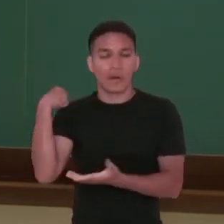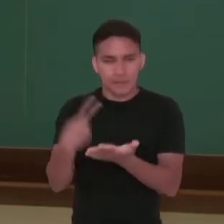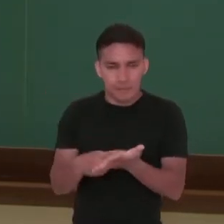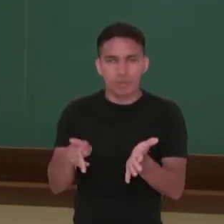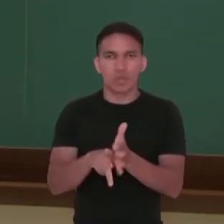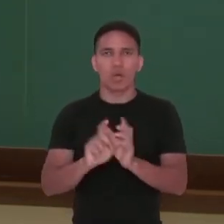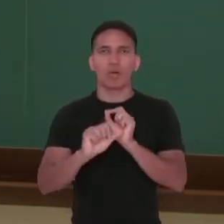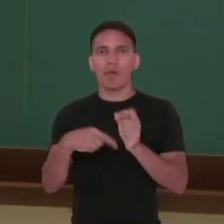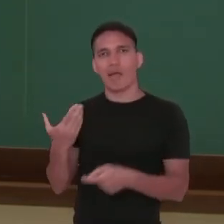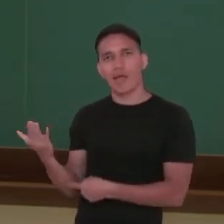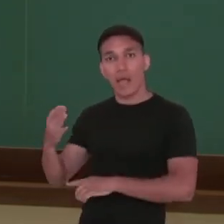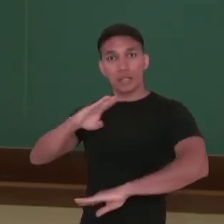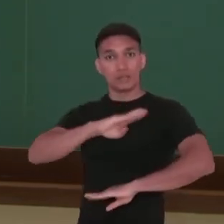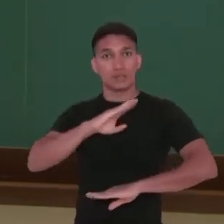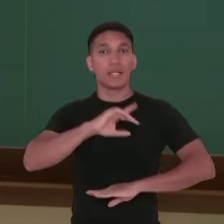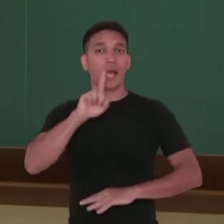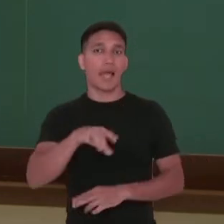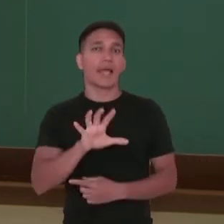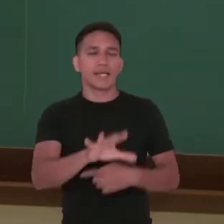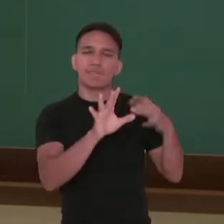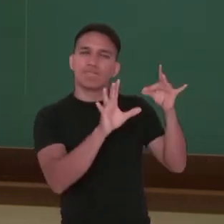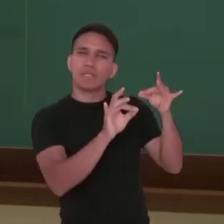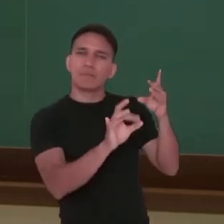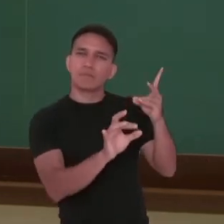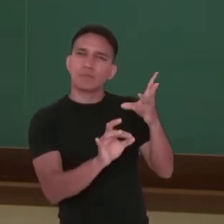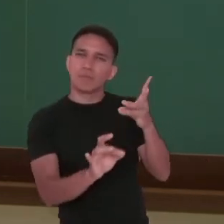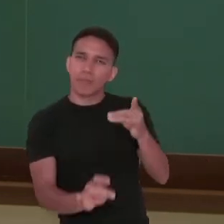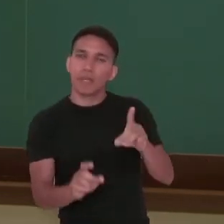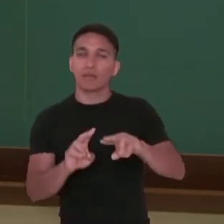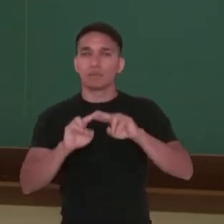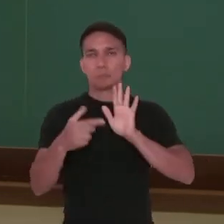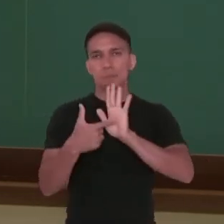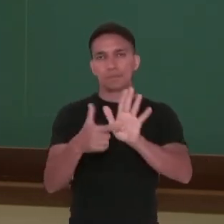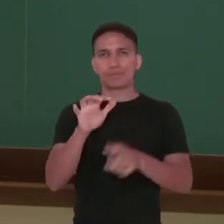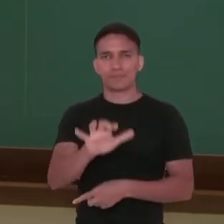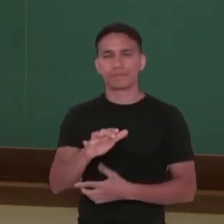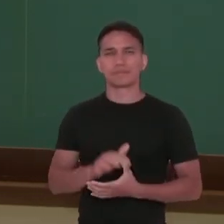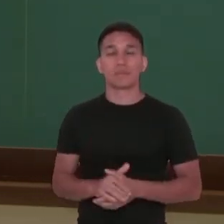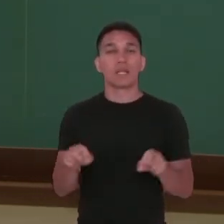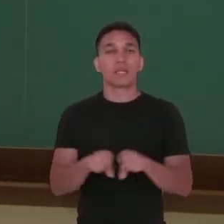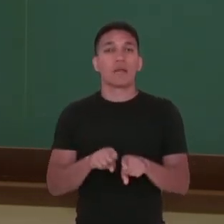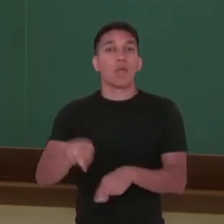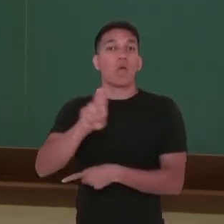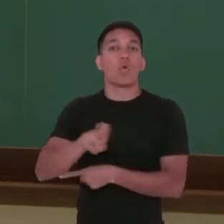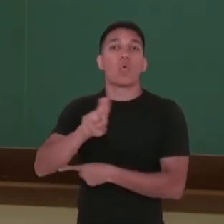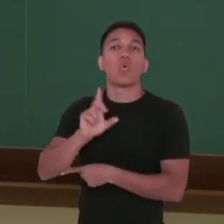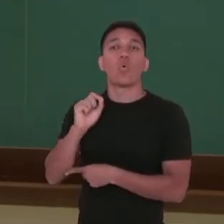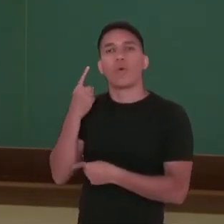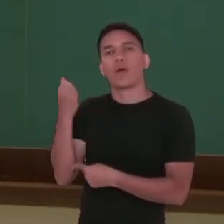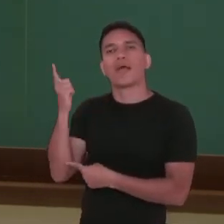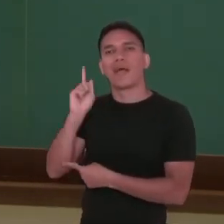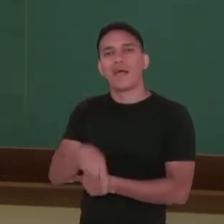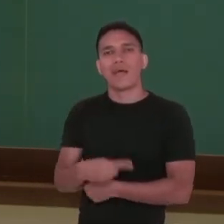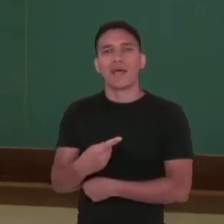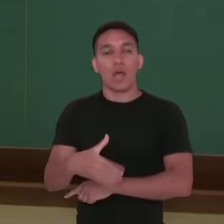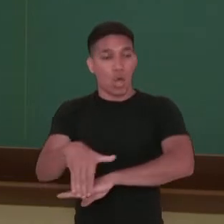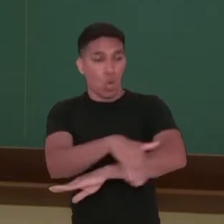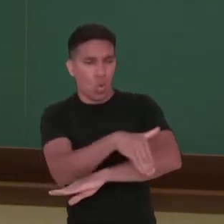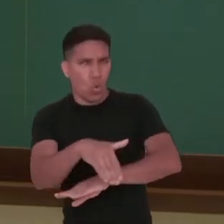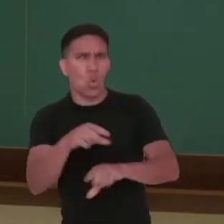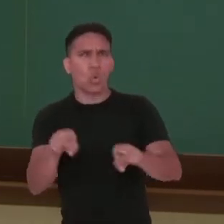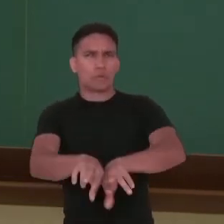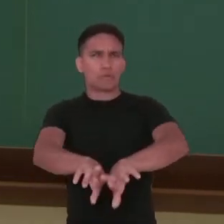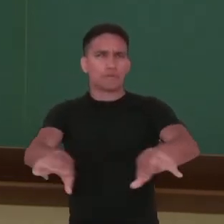essa questão, estas riquezas de detalhe, tá lá na planta, muito utilizada também em ruas e arruamento,